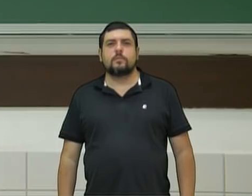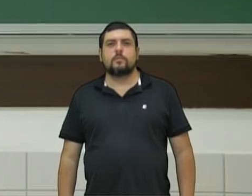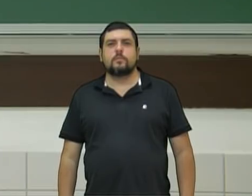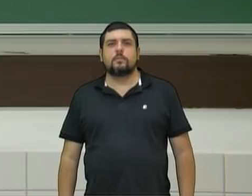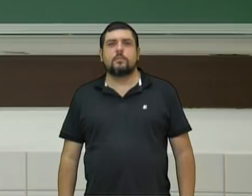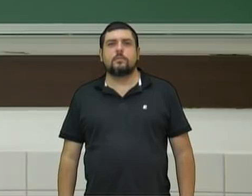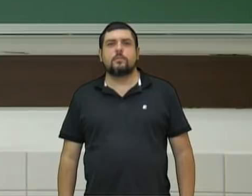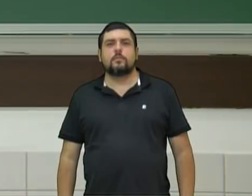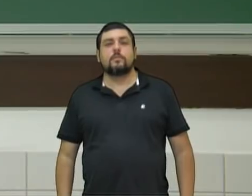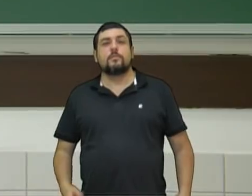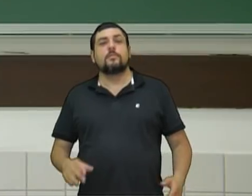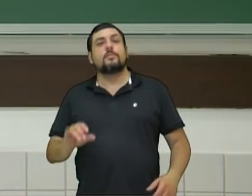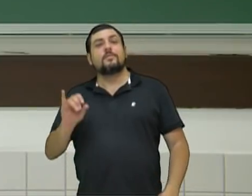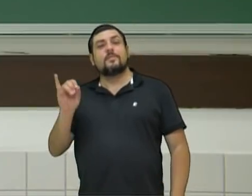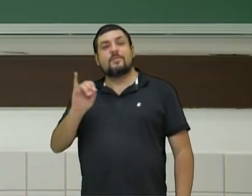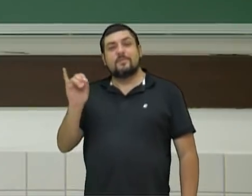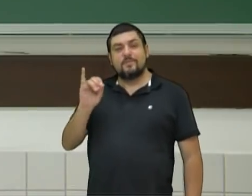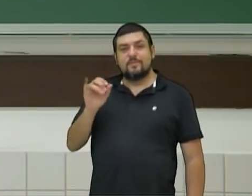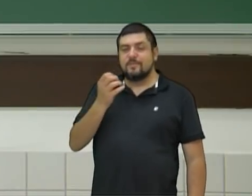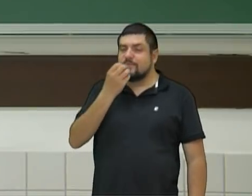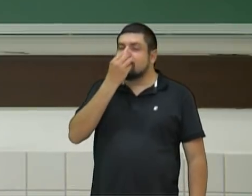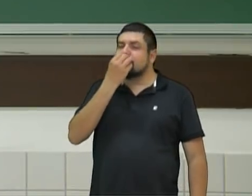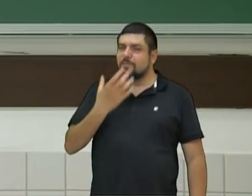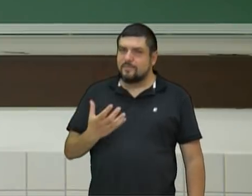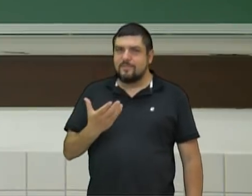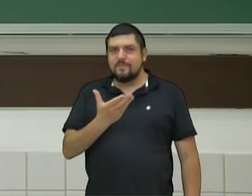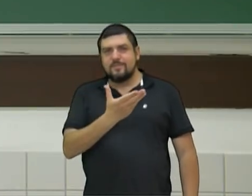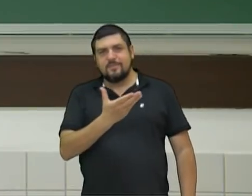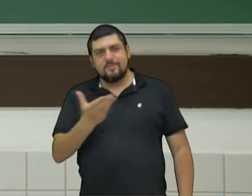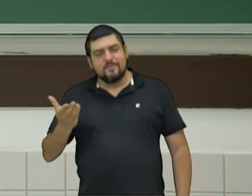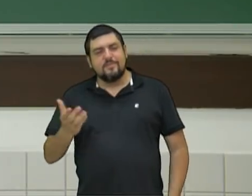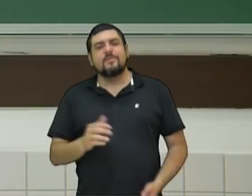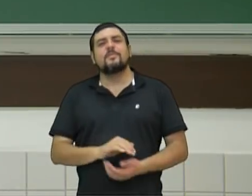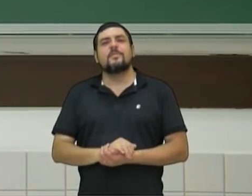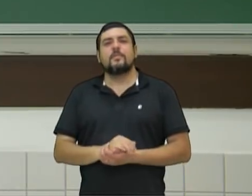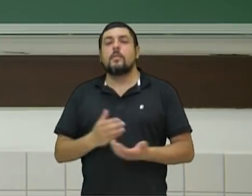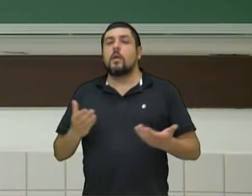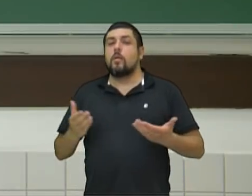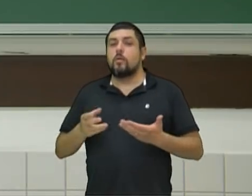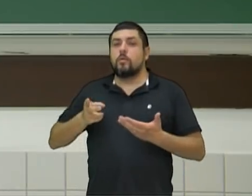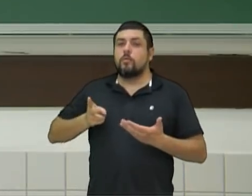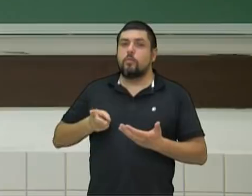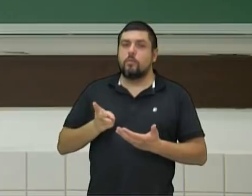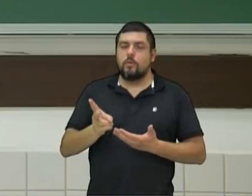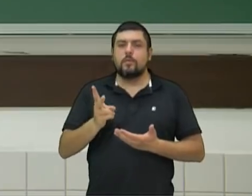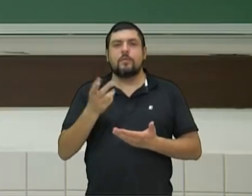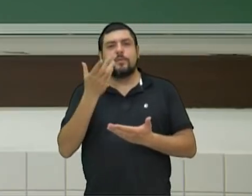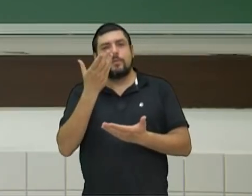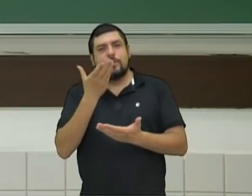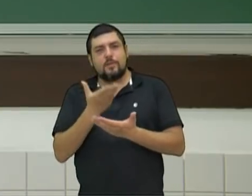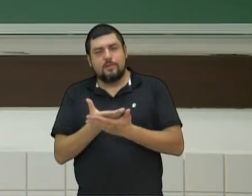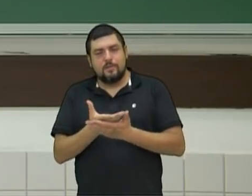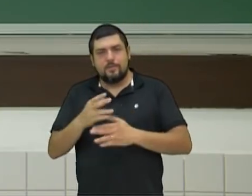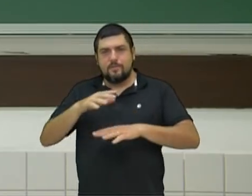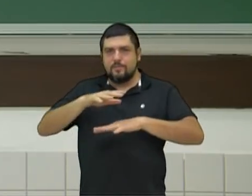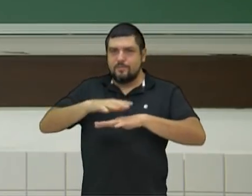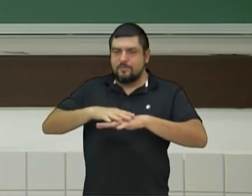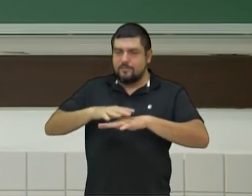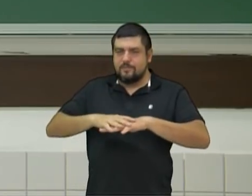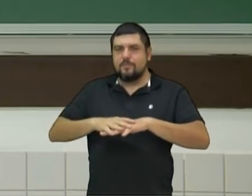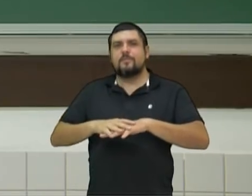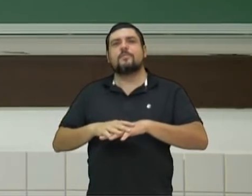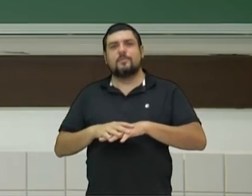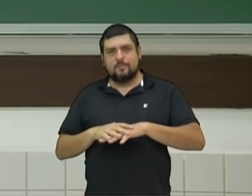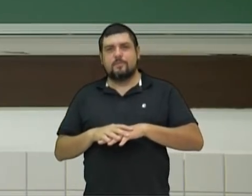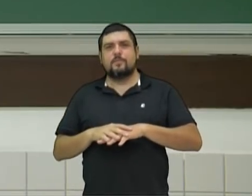E aí, turminha, tudo bem com vocês aí? Vamos continuar para mais uma aulinha bem bacana de matemática?